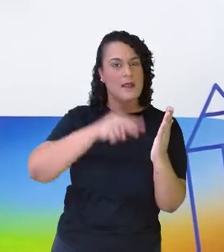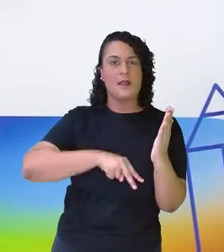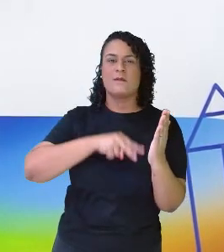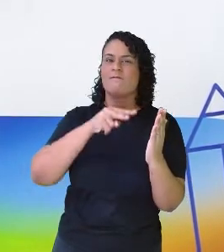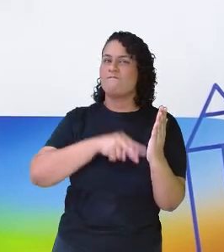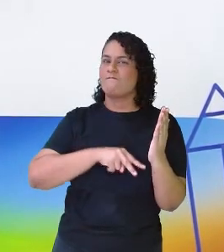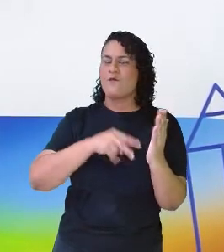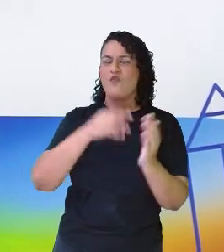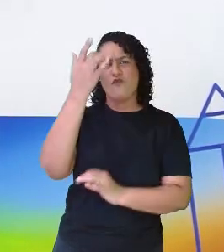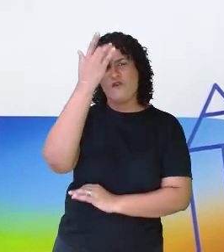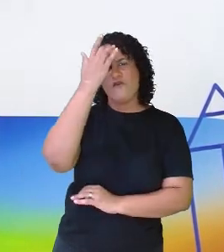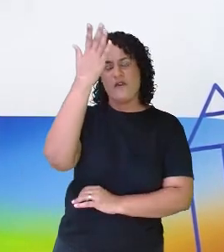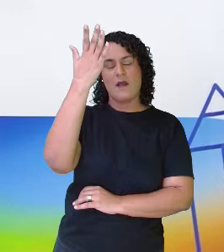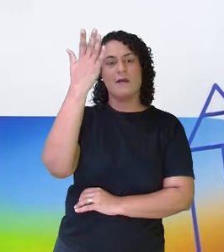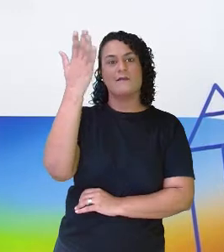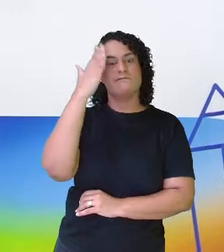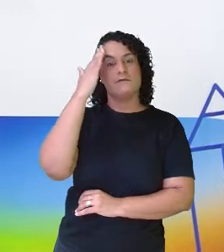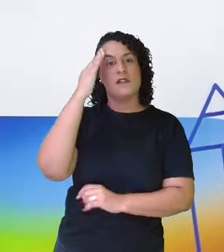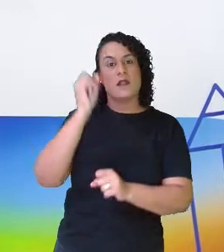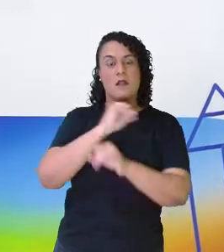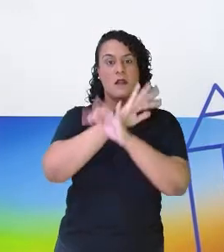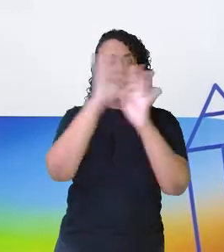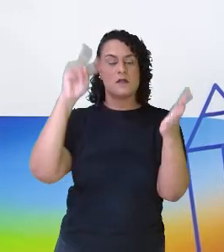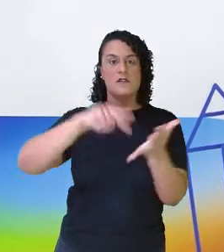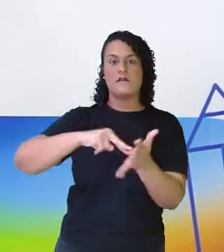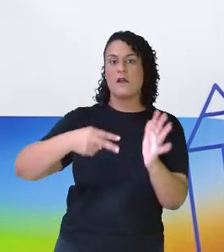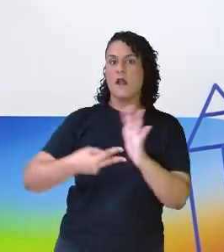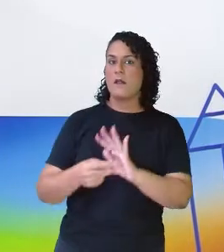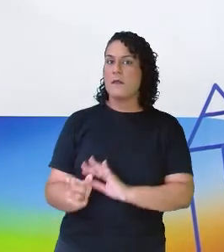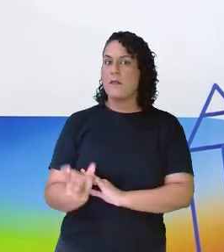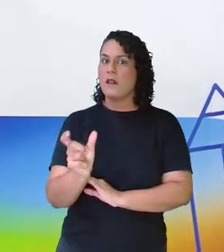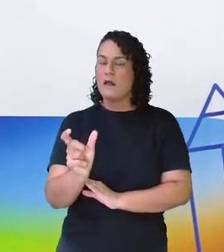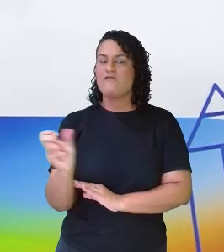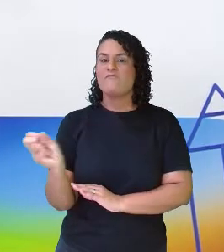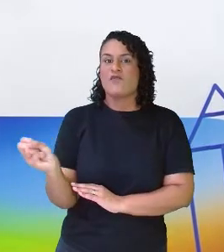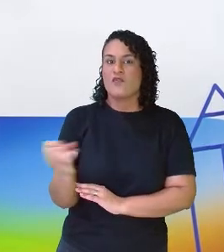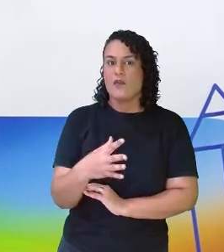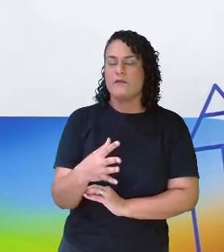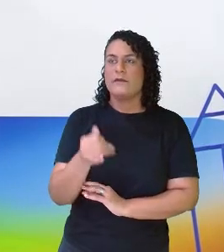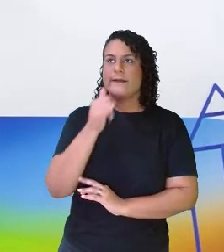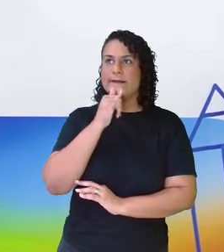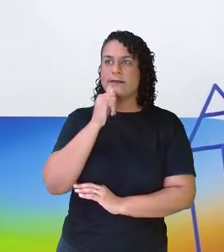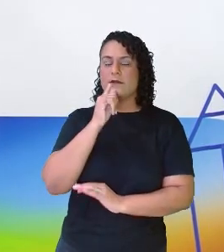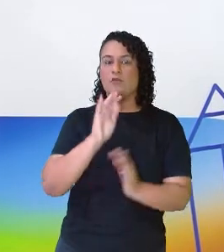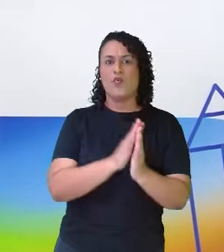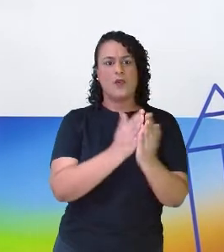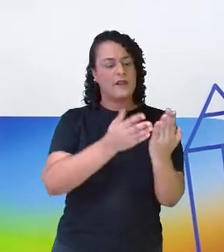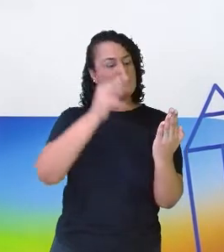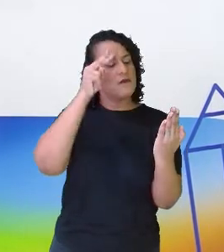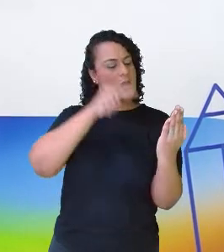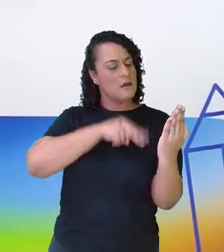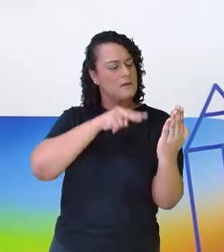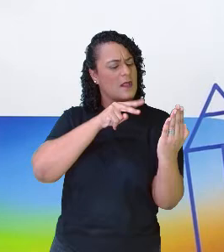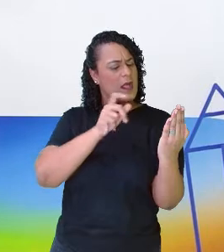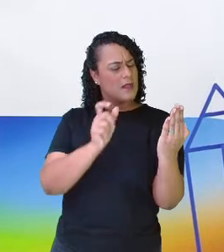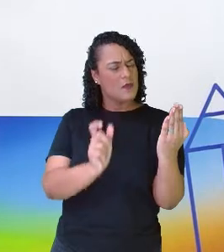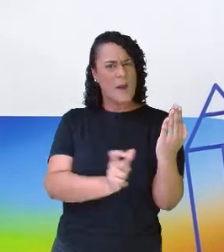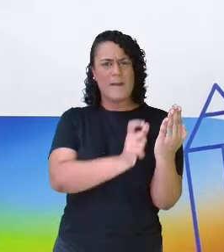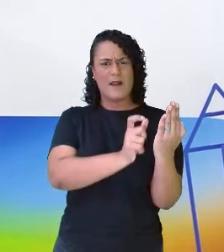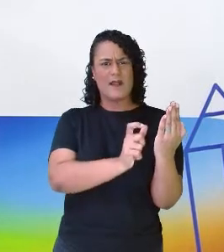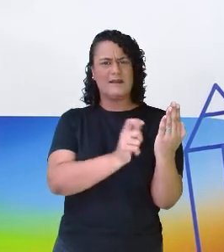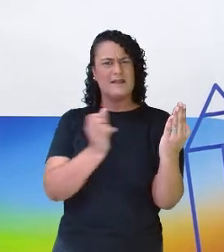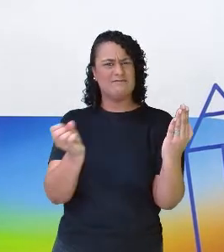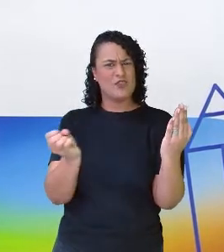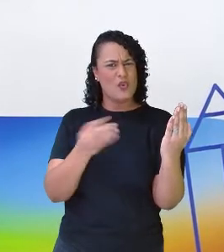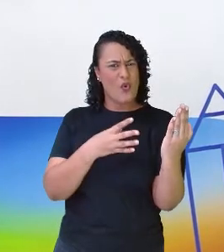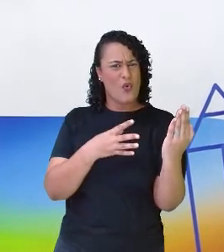significado dessas palavras novas e diferentes. Porque quando a gente está lendo um livro, por exemplo, e tem lá uma palavra diferente, você vai